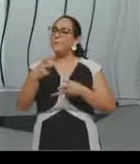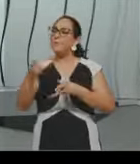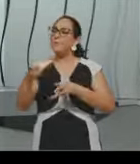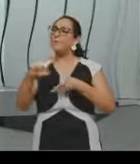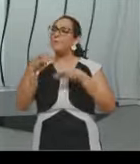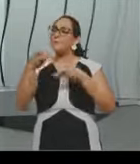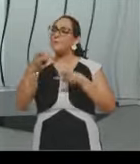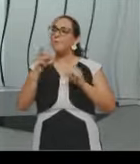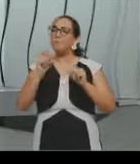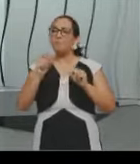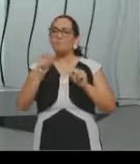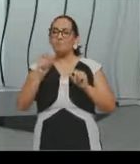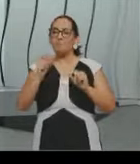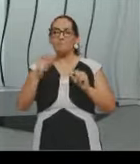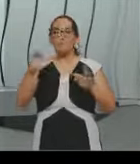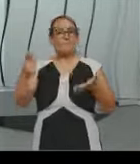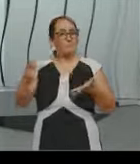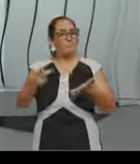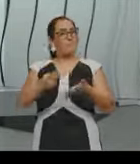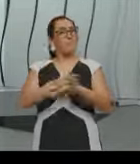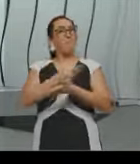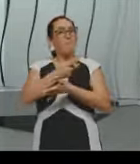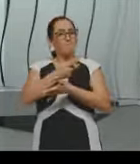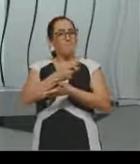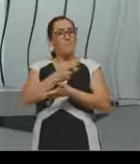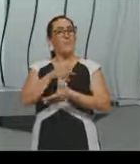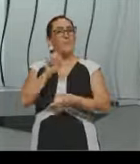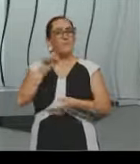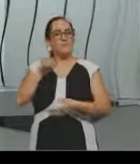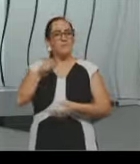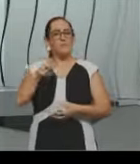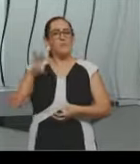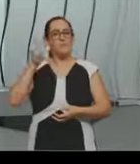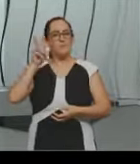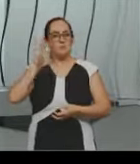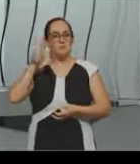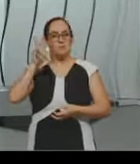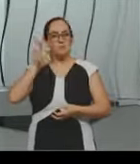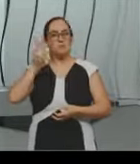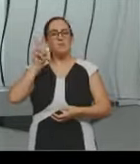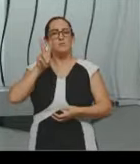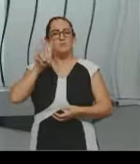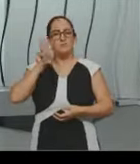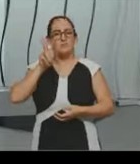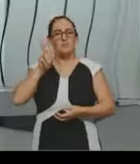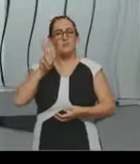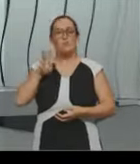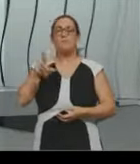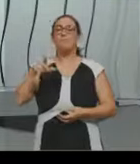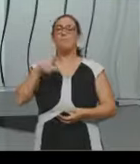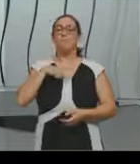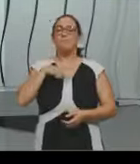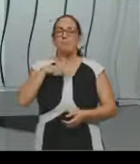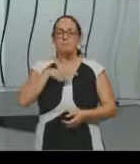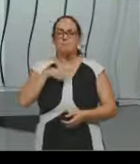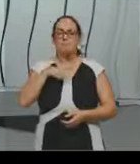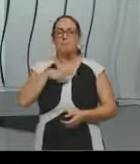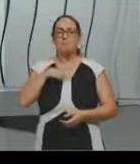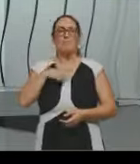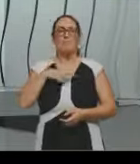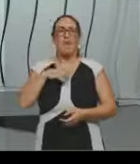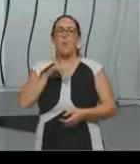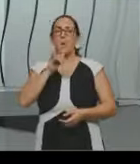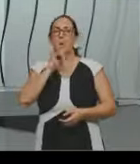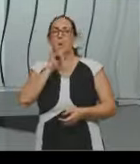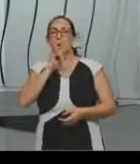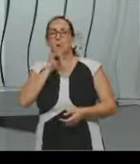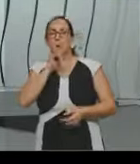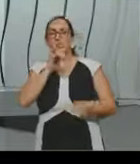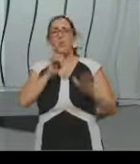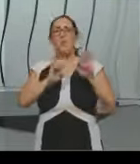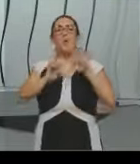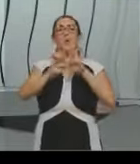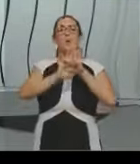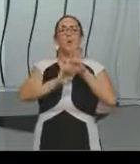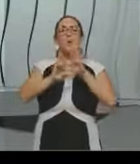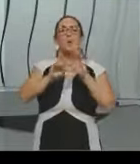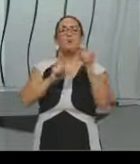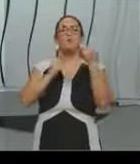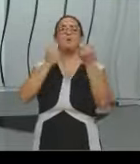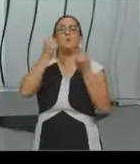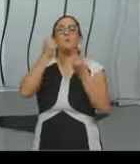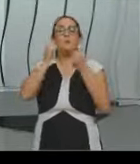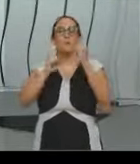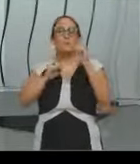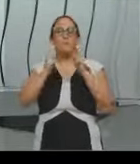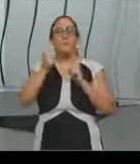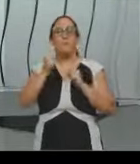é recorrente na nossa história, né? É estrutural mesmo, está presente nas nossas instituições. A gente consegue perceber isso quando a gente